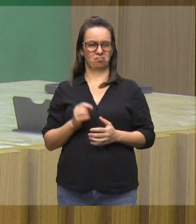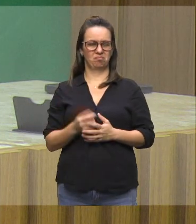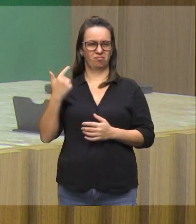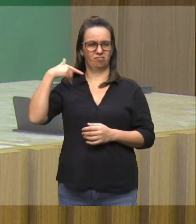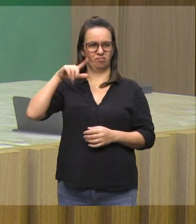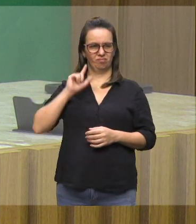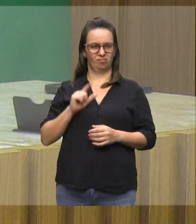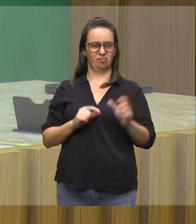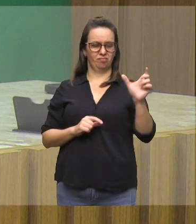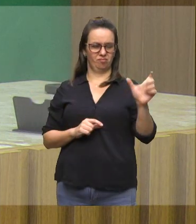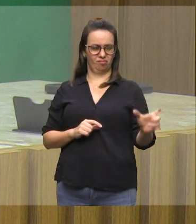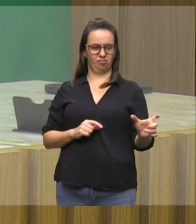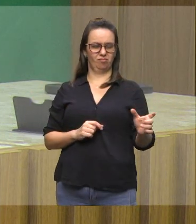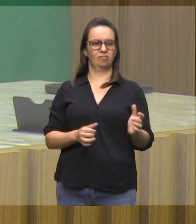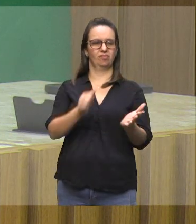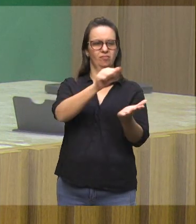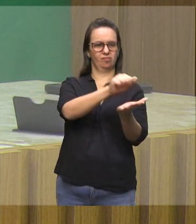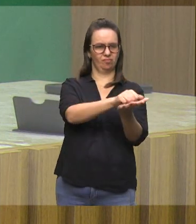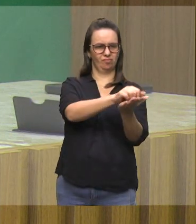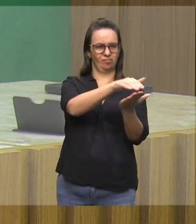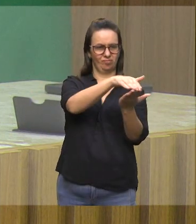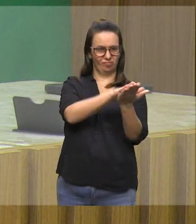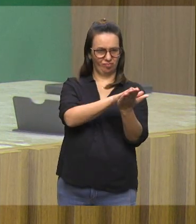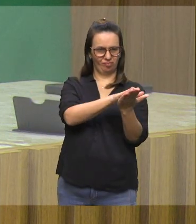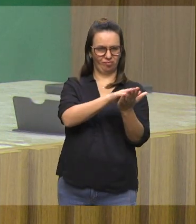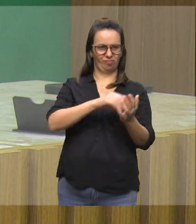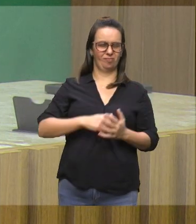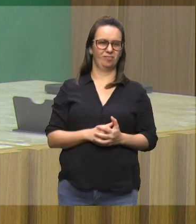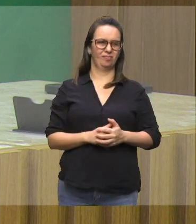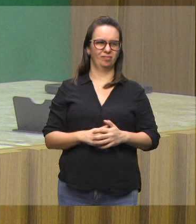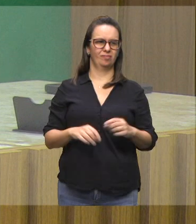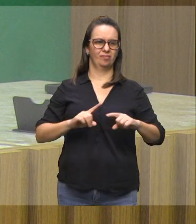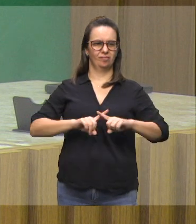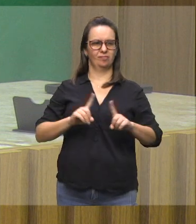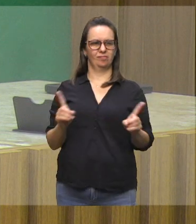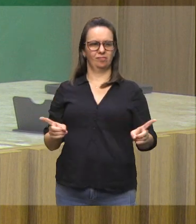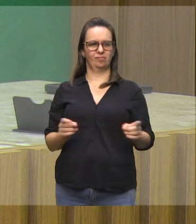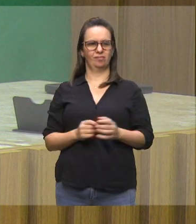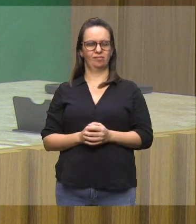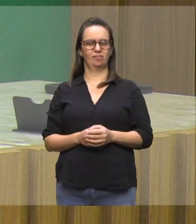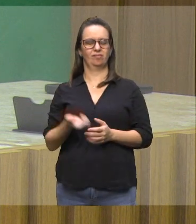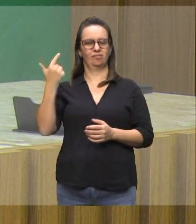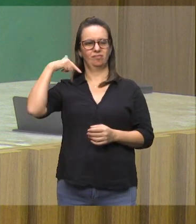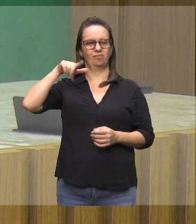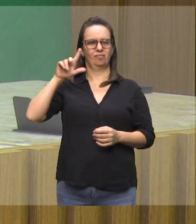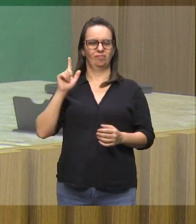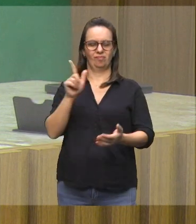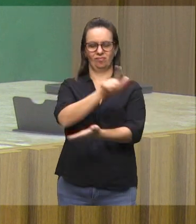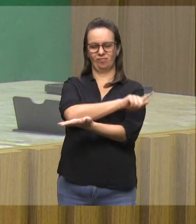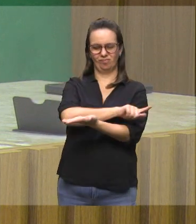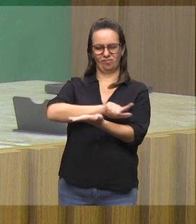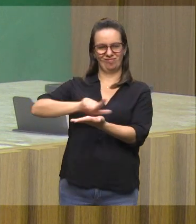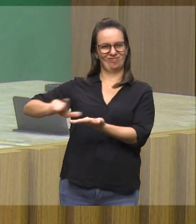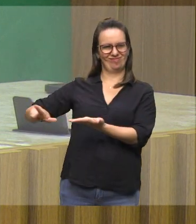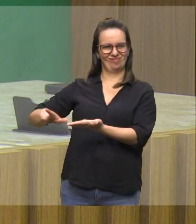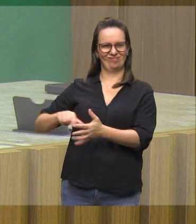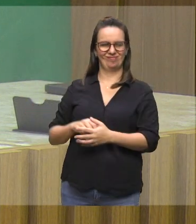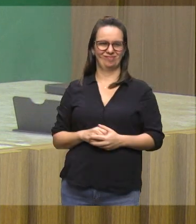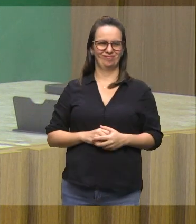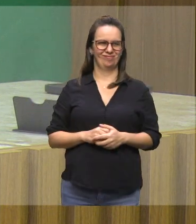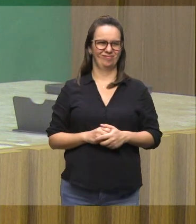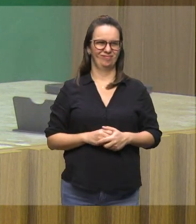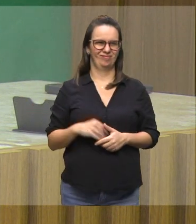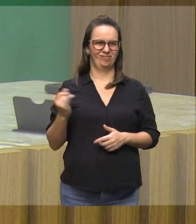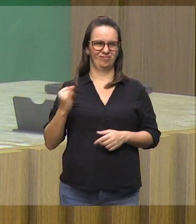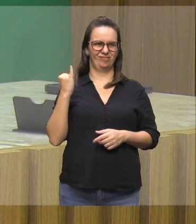notificação. Então, a parceria aí, essa semana passada, elas conseguiram lá fazer essa limpeza. E é muito importante agora a gente saber que